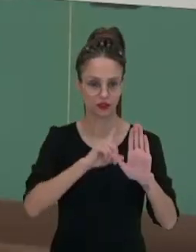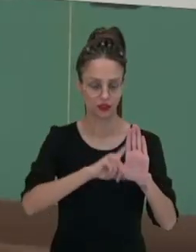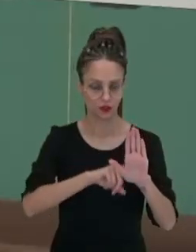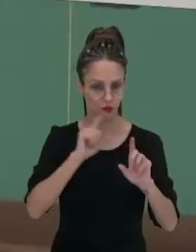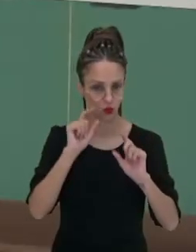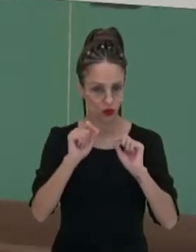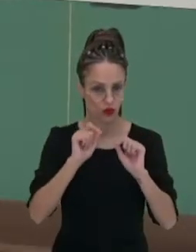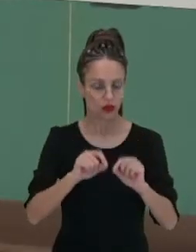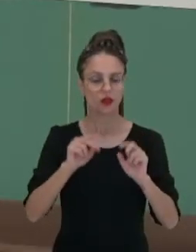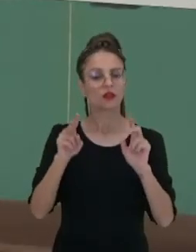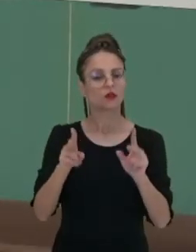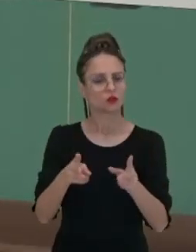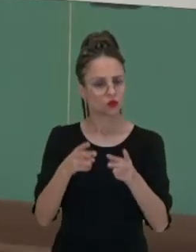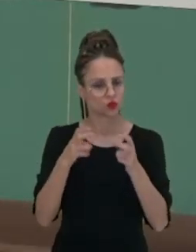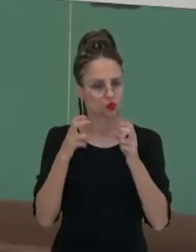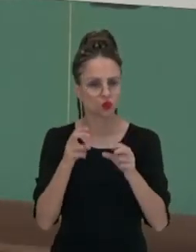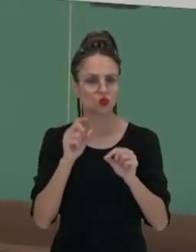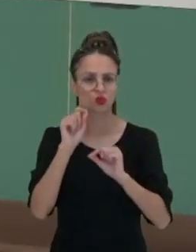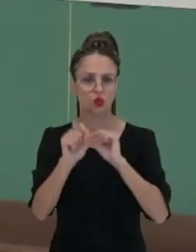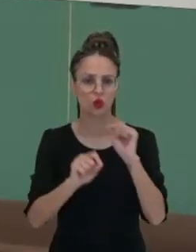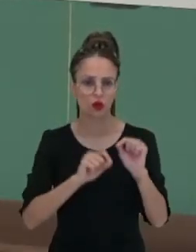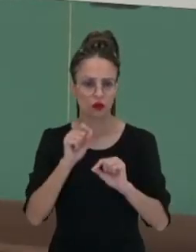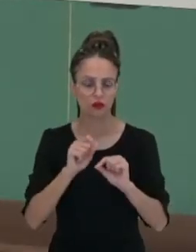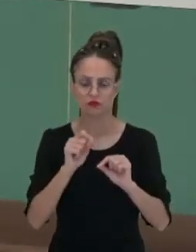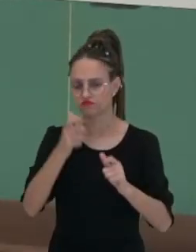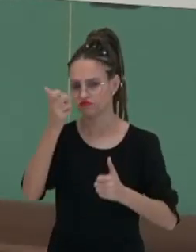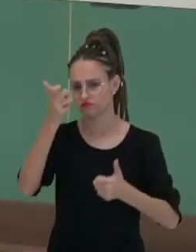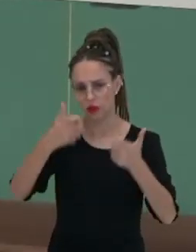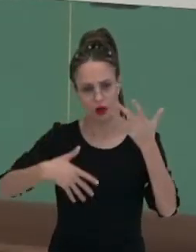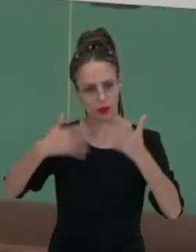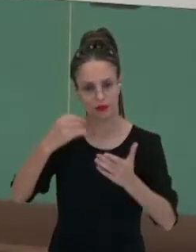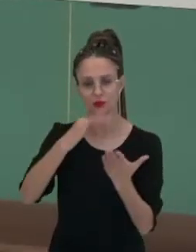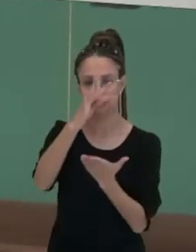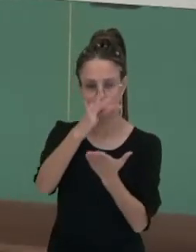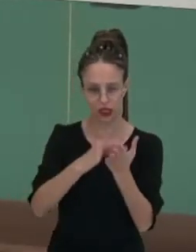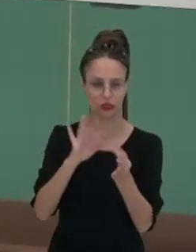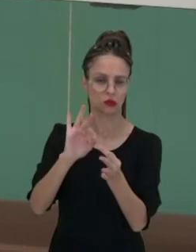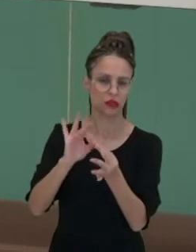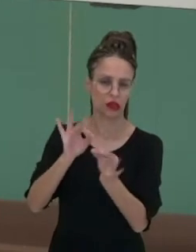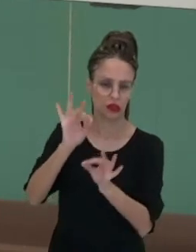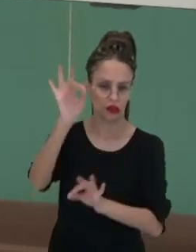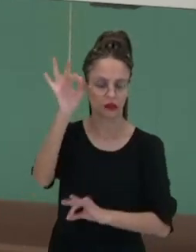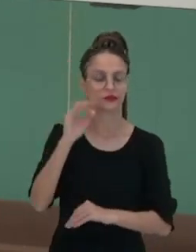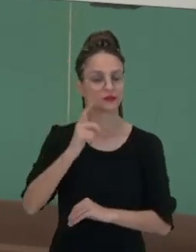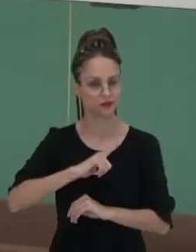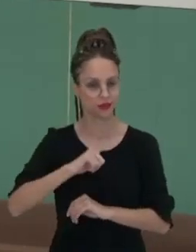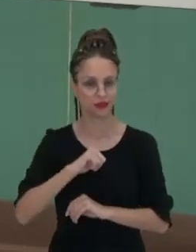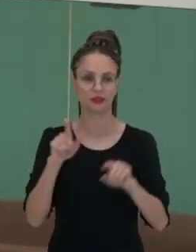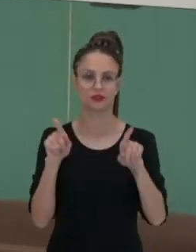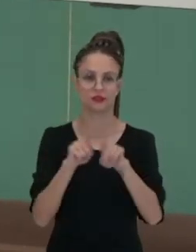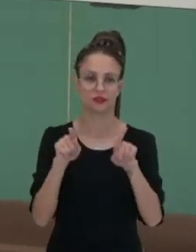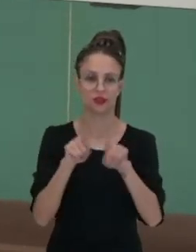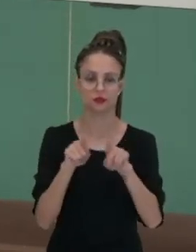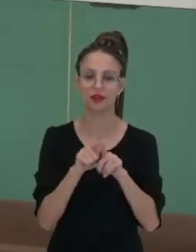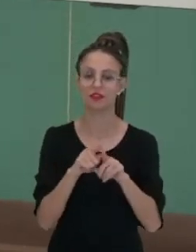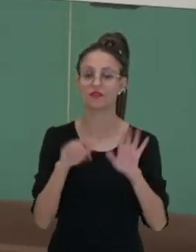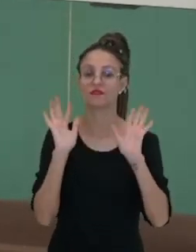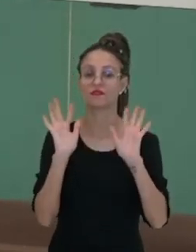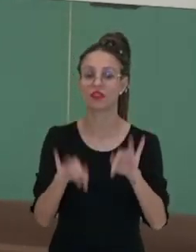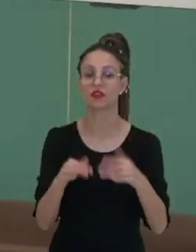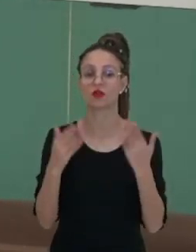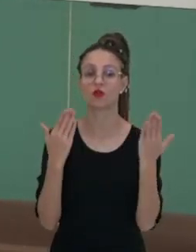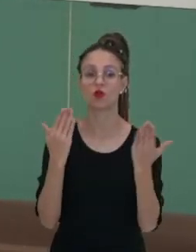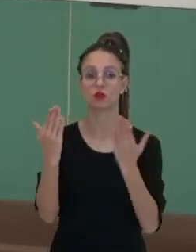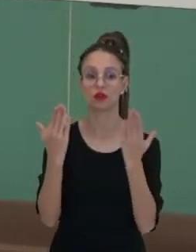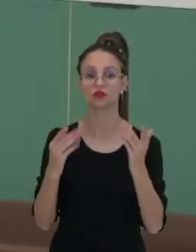ser explorada em todo o decorrer do texto, ela acaba com uma comparação. E